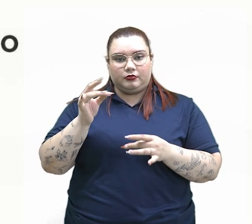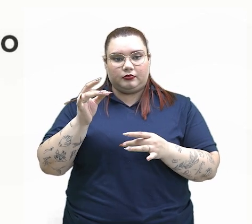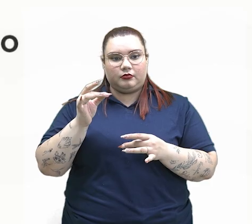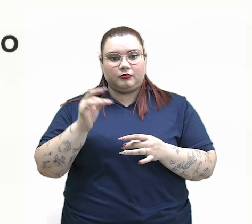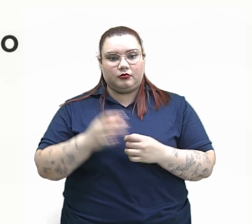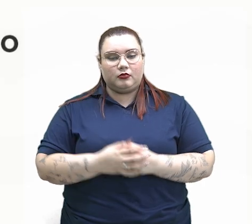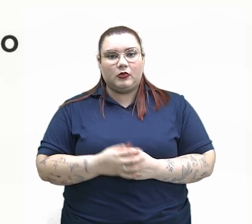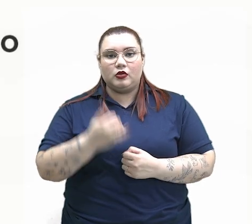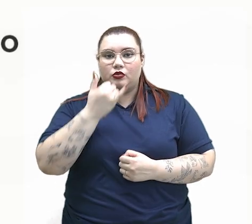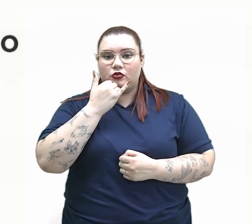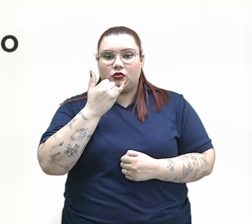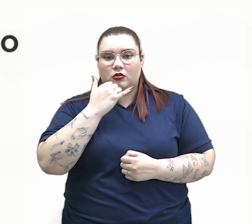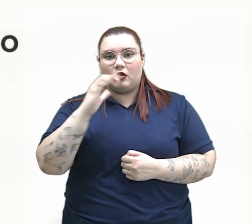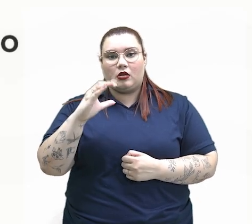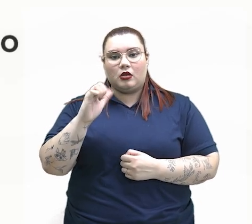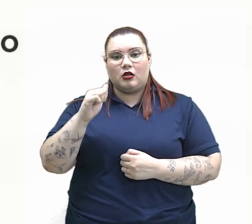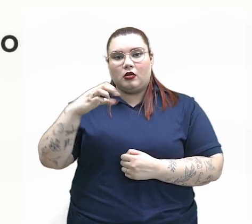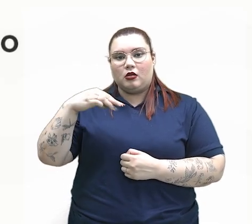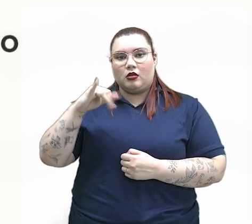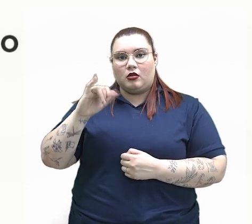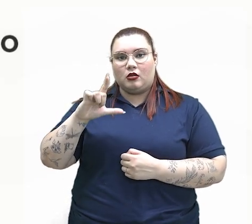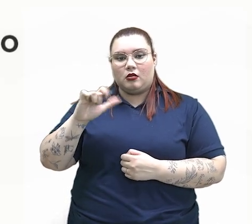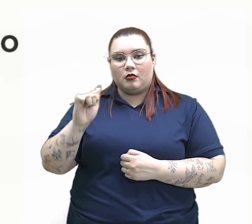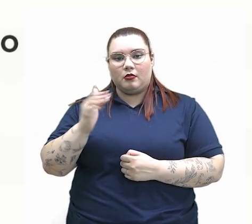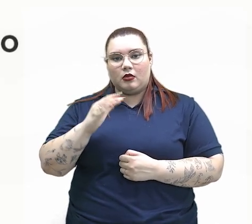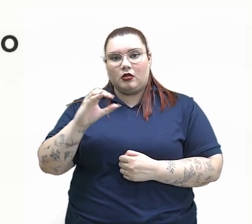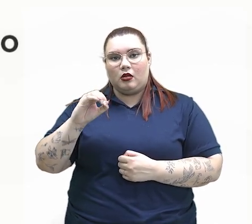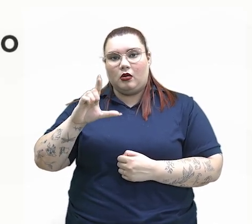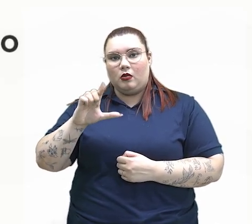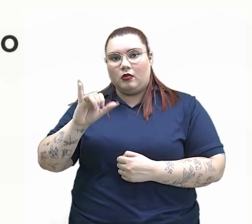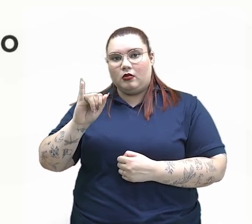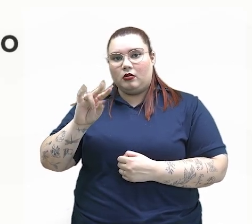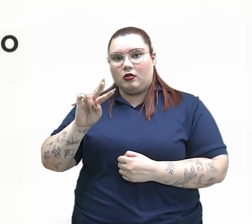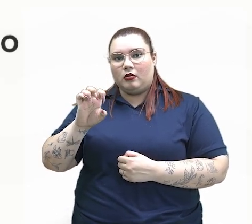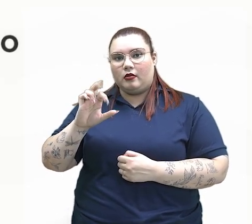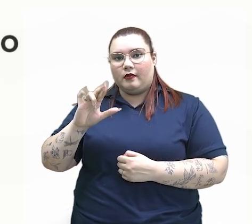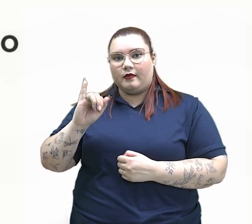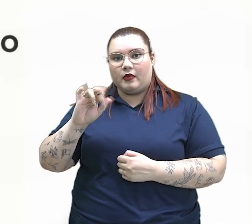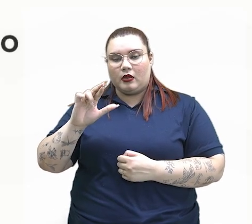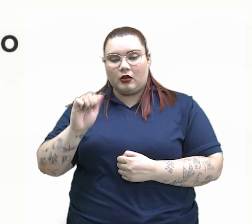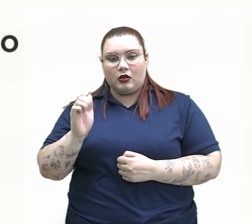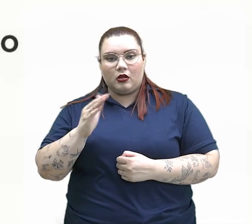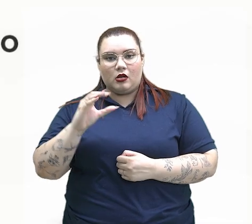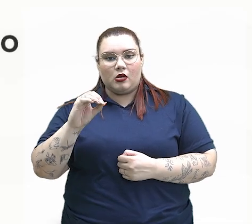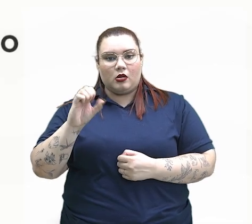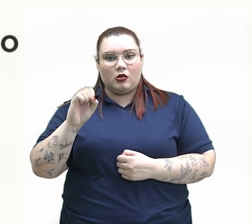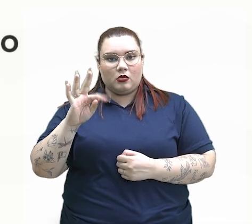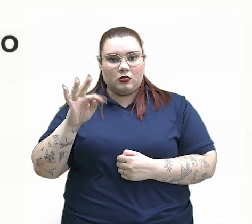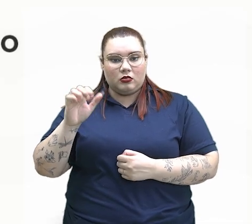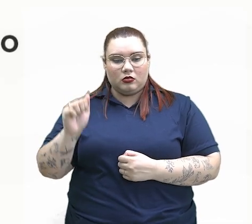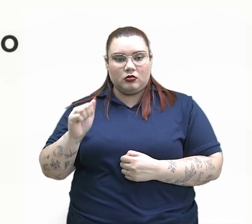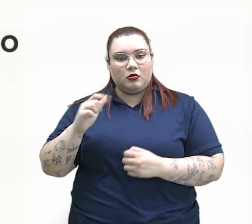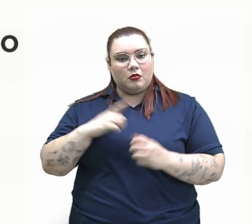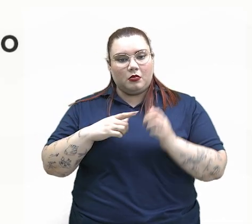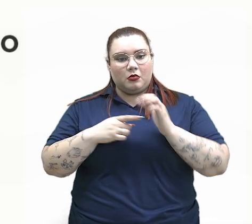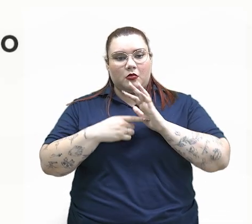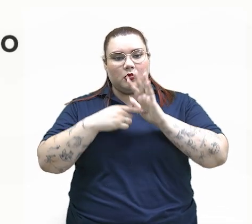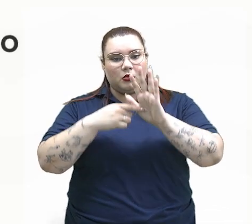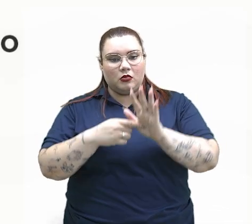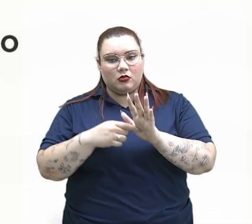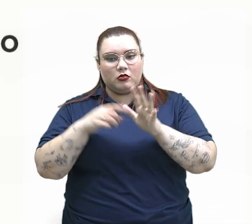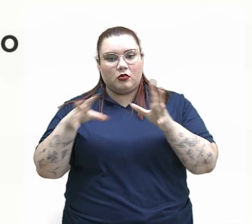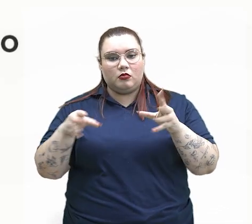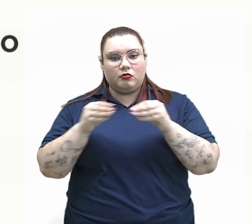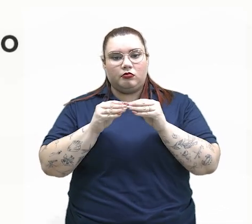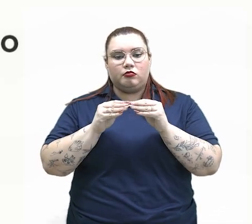gente, não é da Ana Clara, é da Camila Oliveira Costa, tá? Nós identificamos esse operador argumentativo de